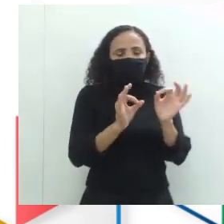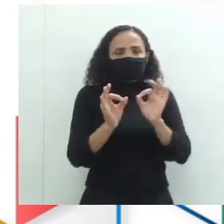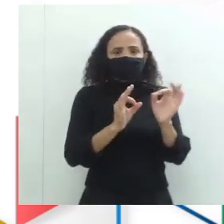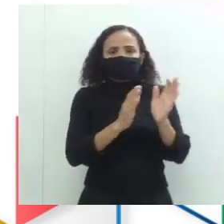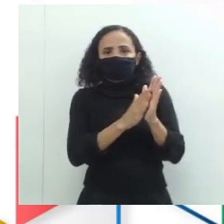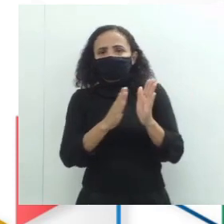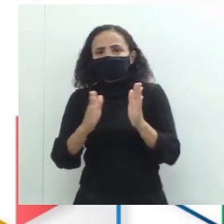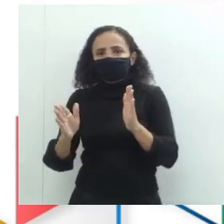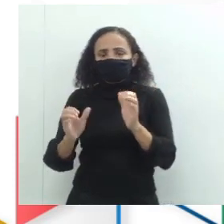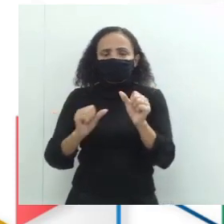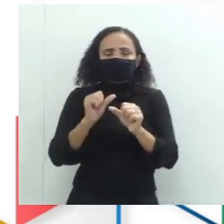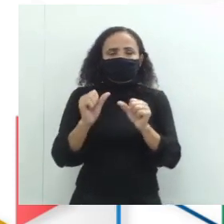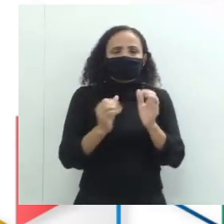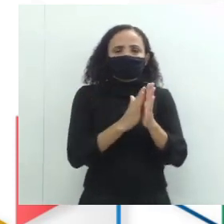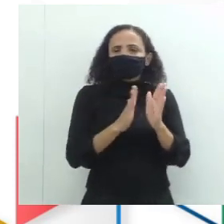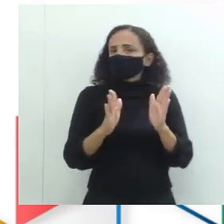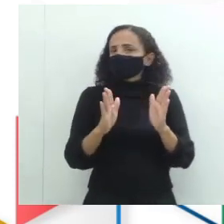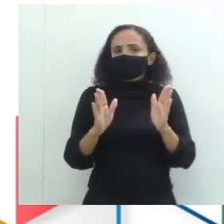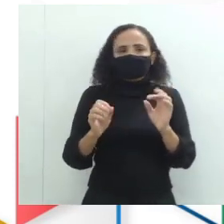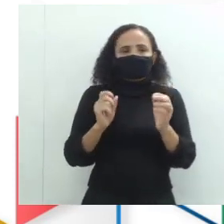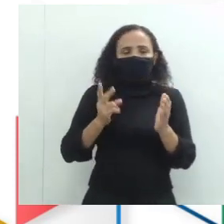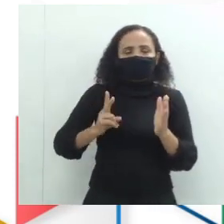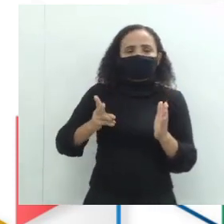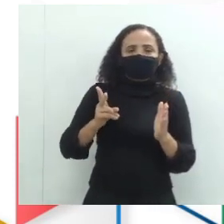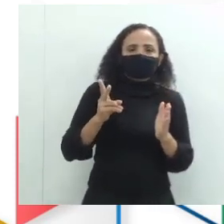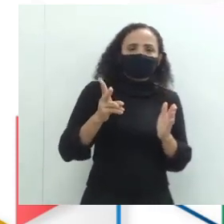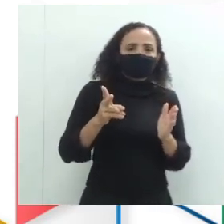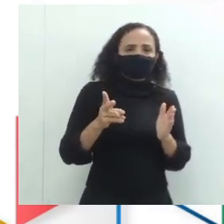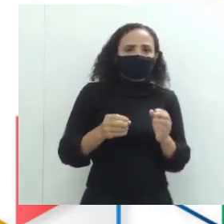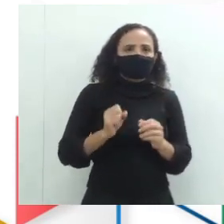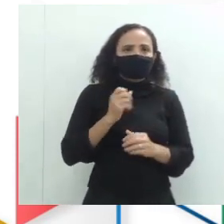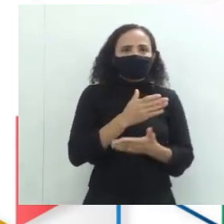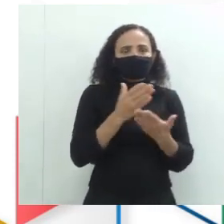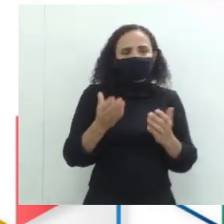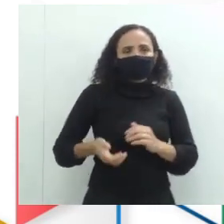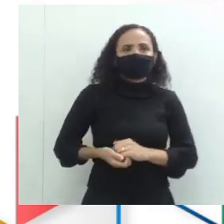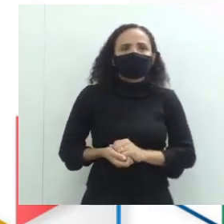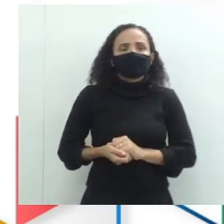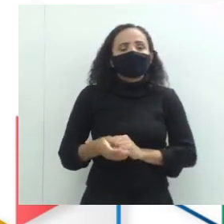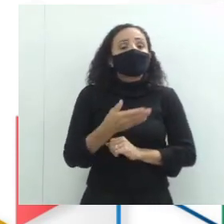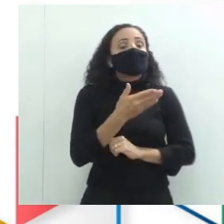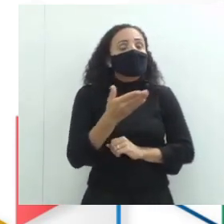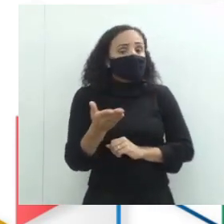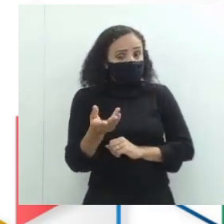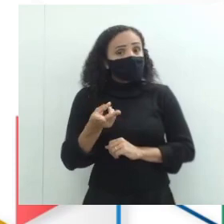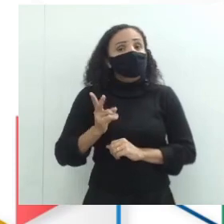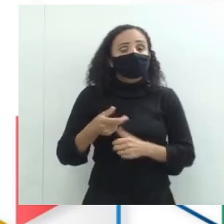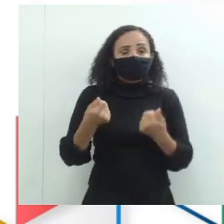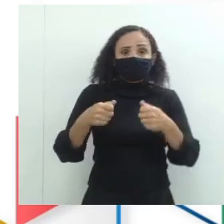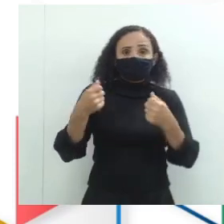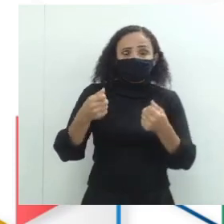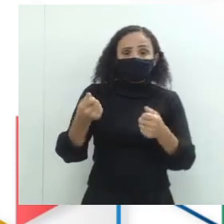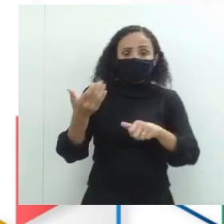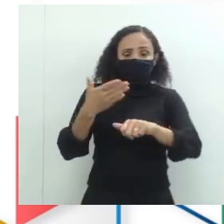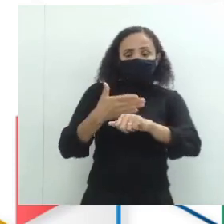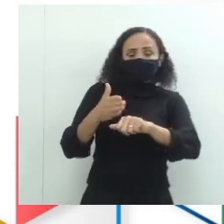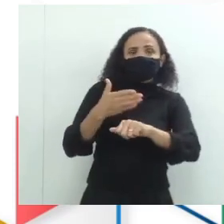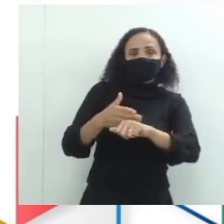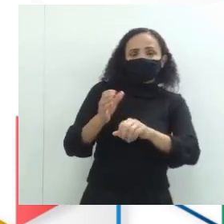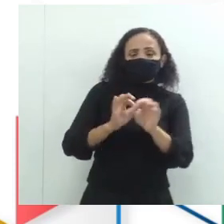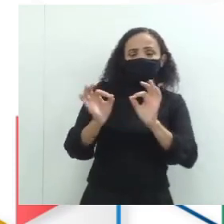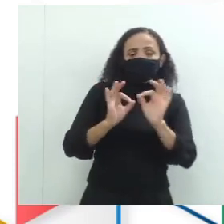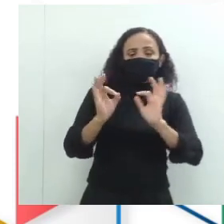Não mudou o sinal do 3x, tá? Ao passar para outro membro, tá claro para você. Solução, como deveria ser, eu vou fazer do meu